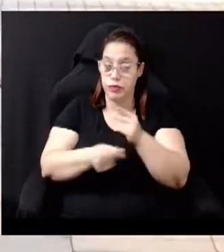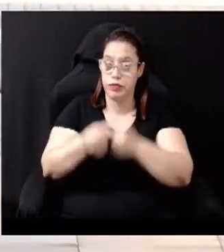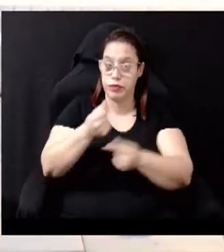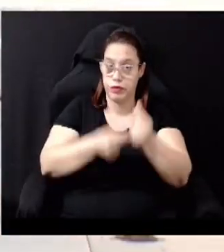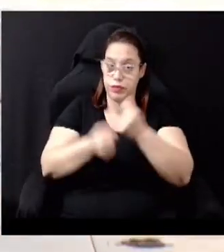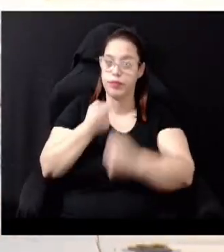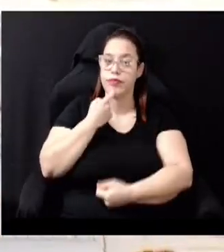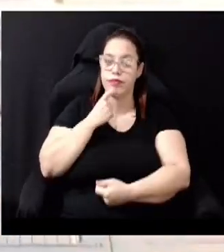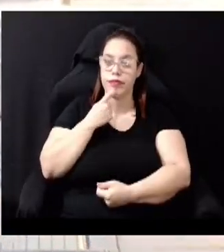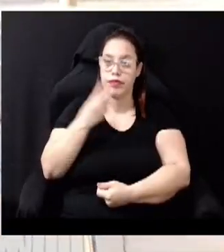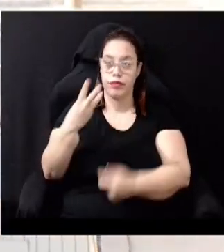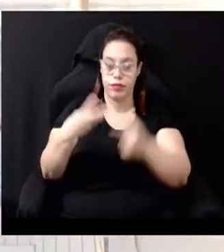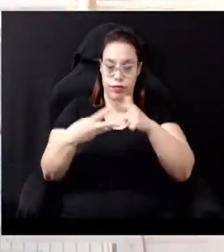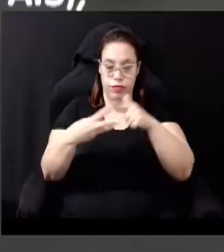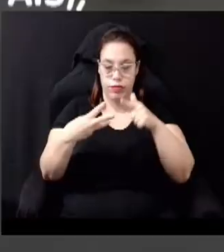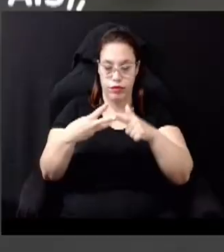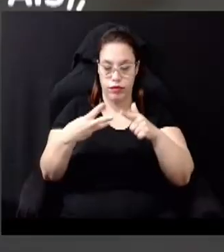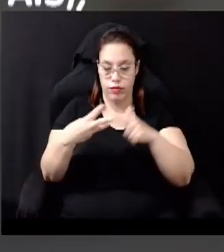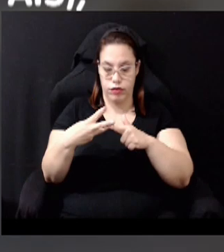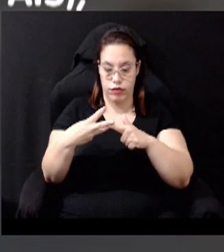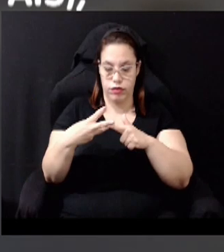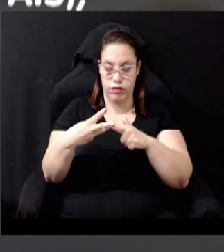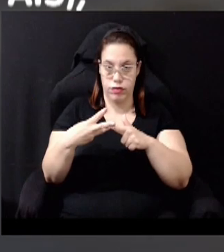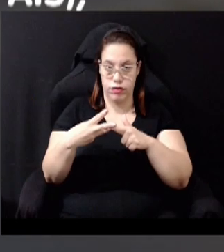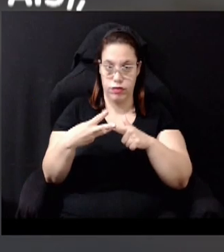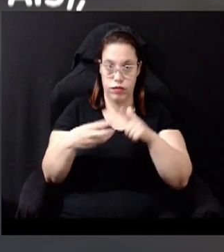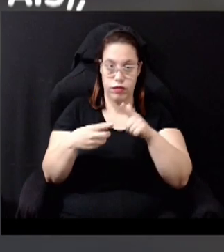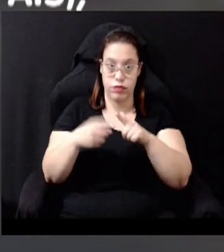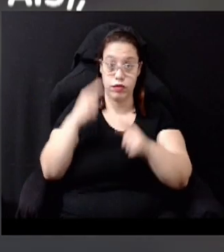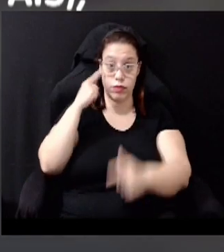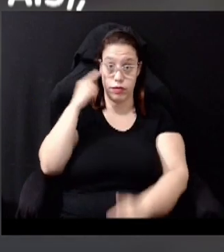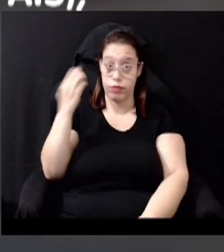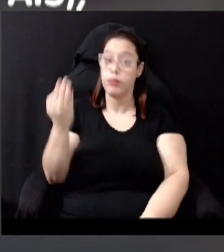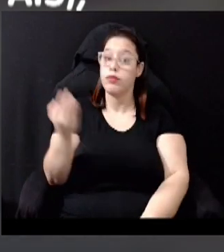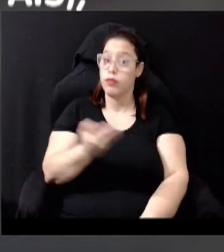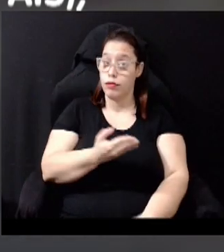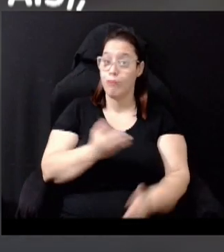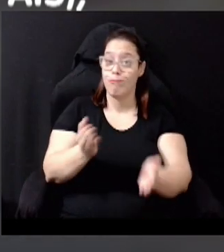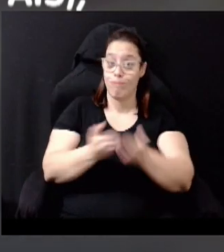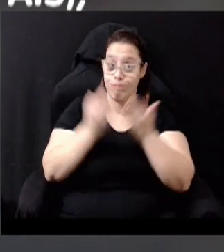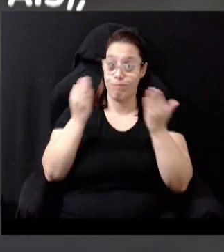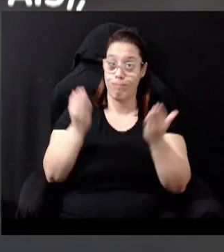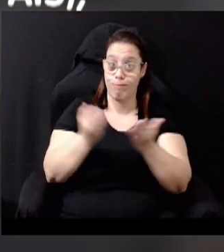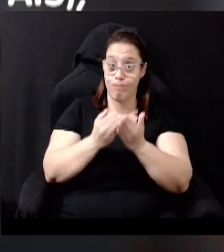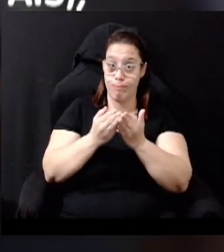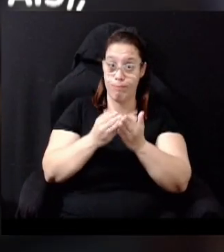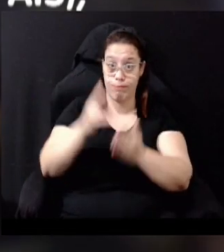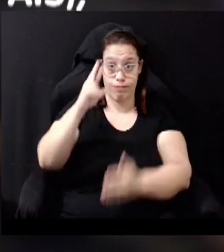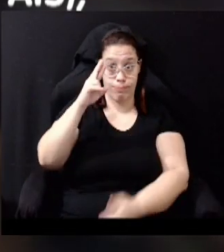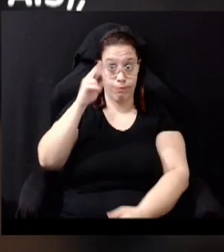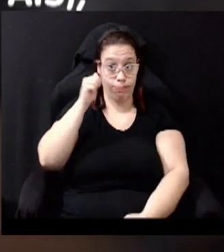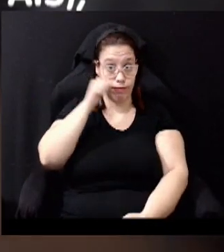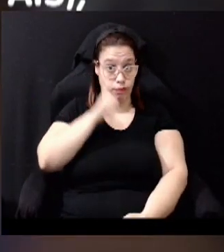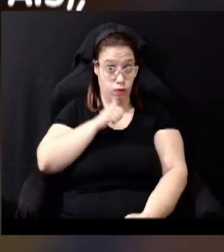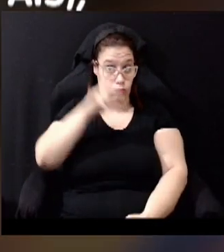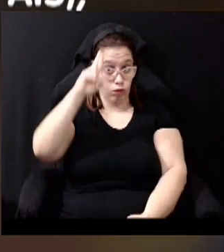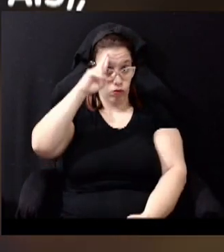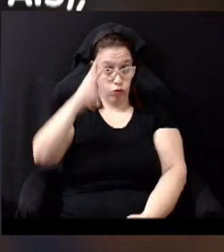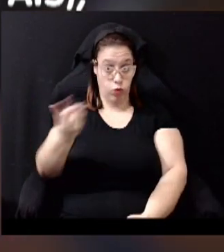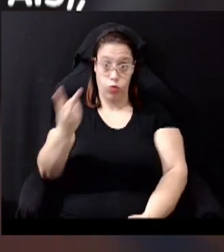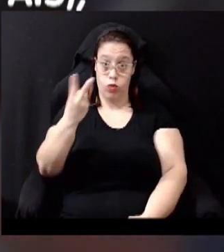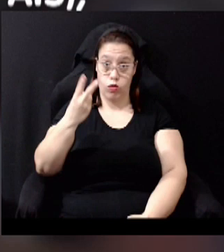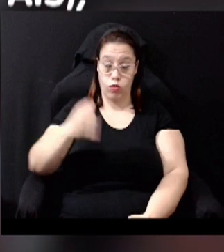3 faixas de benefícios. Famílias em situação de pobreza, chefiadas por mulheres, com 2 ou